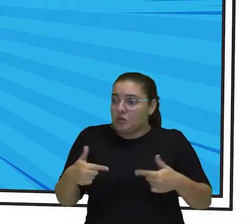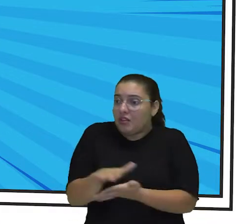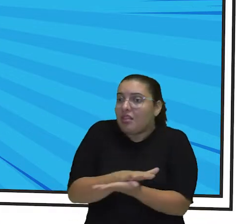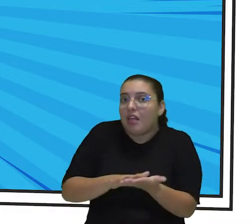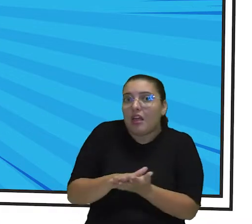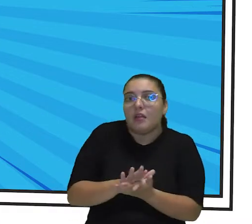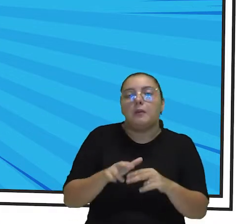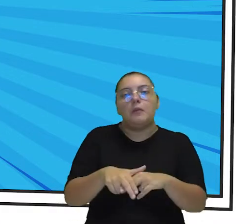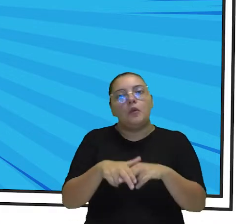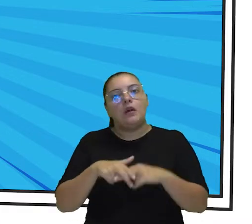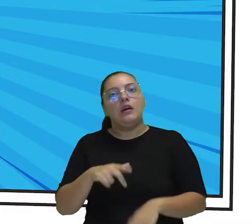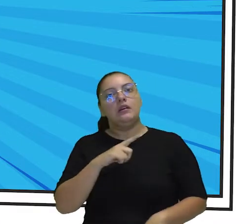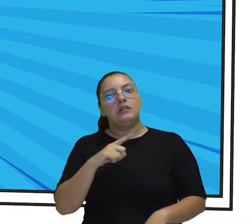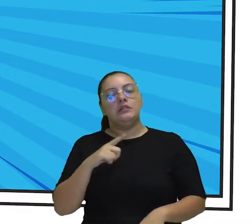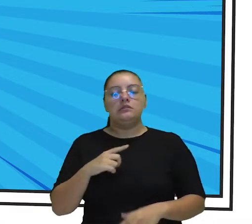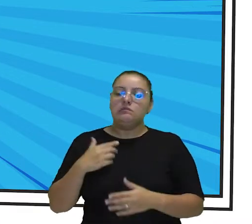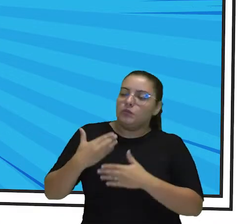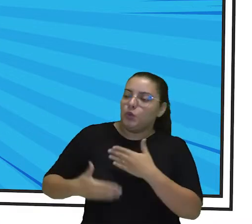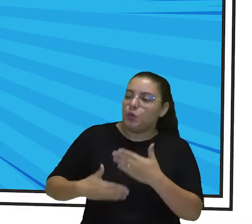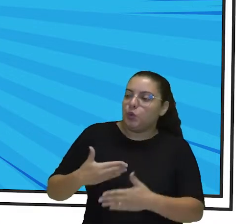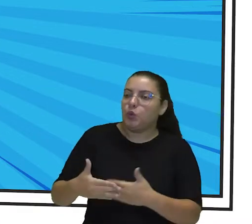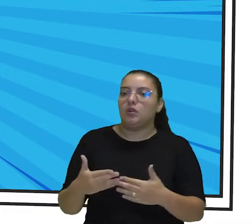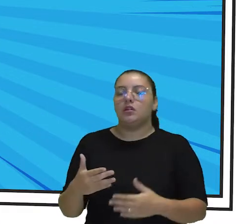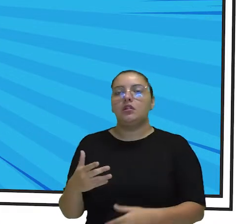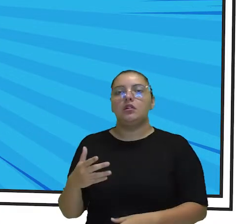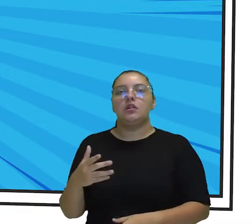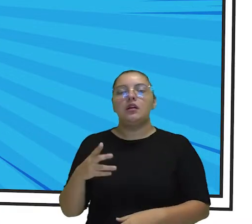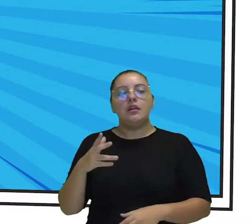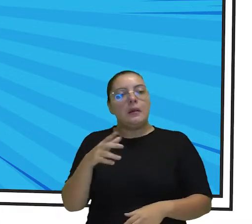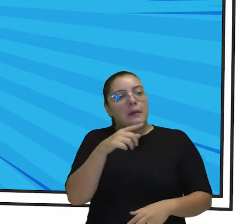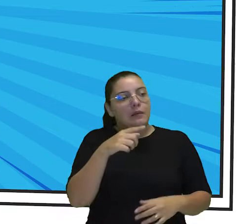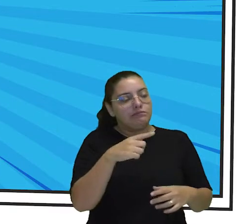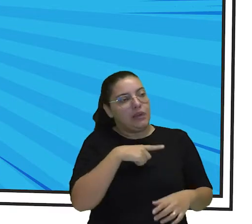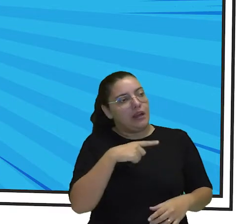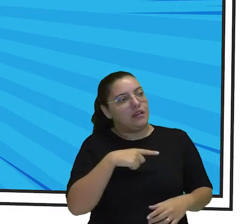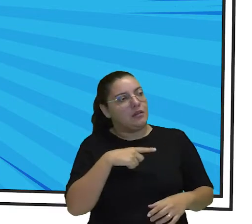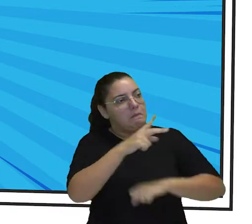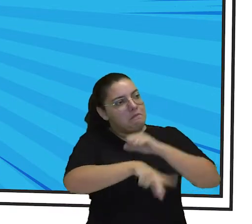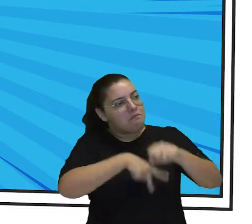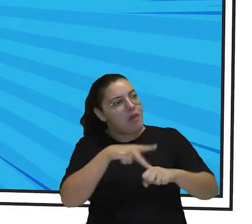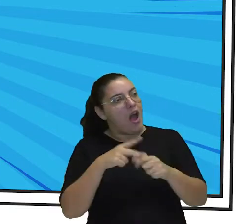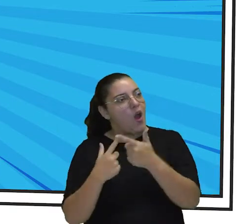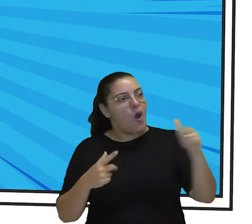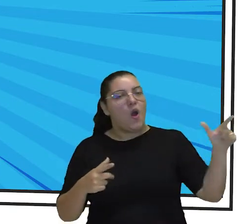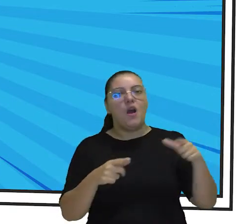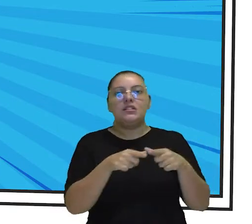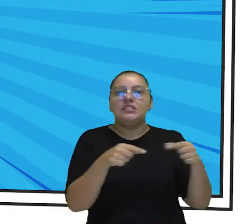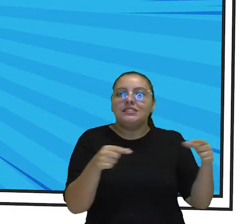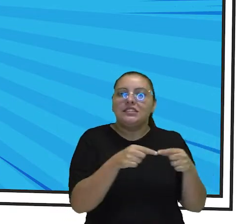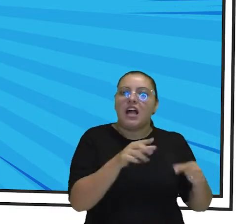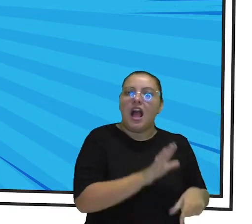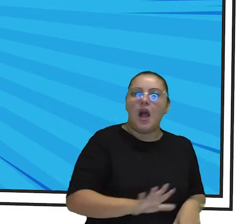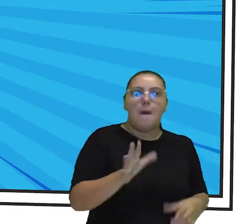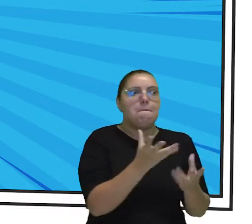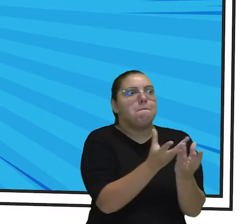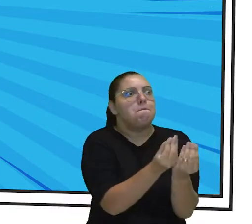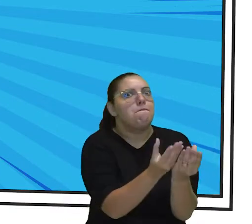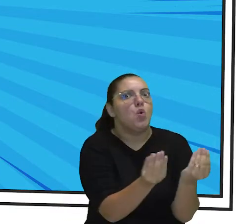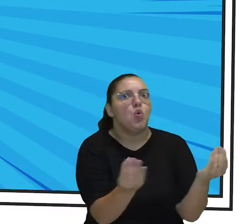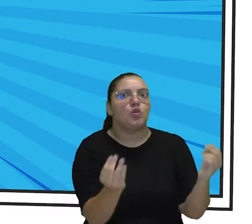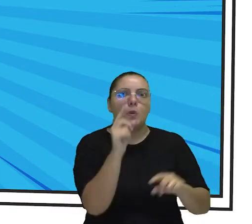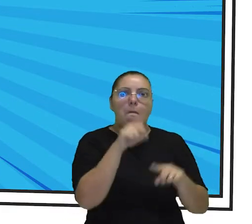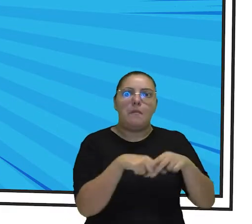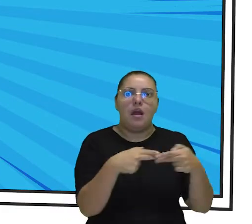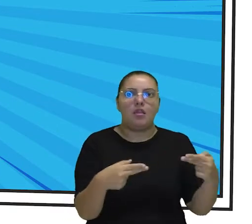eu tive que ir até ao Oriente, que tinha indiscutivelmente muita mercadoria, e esta